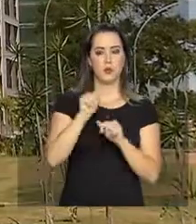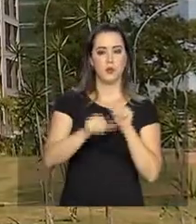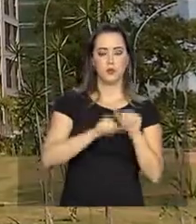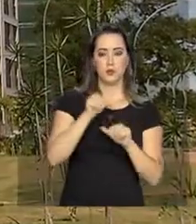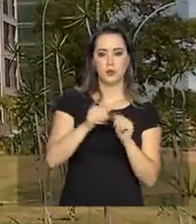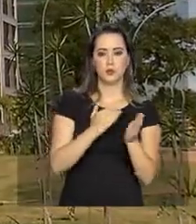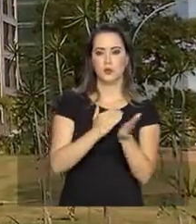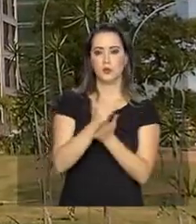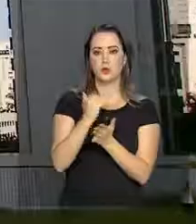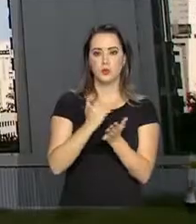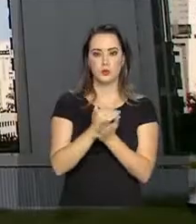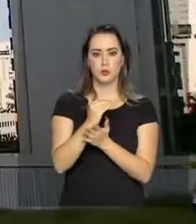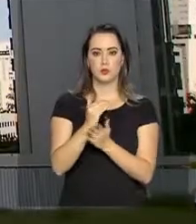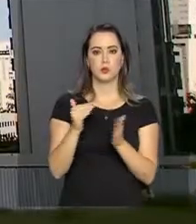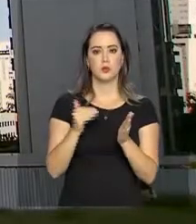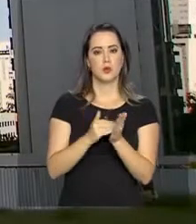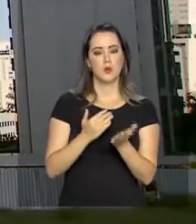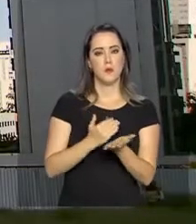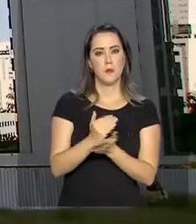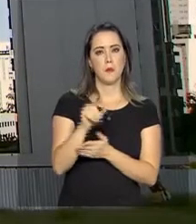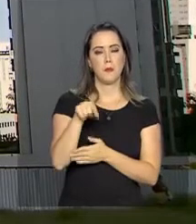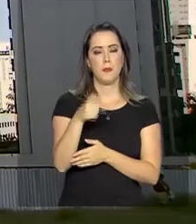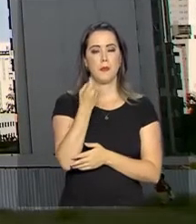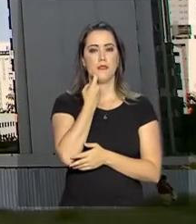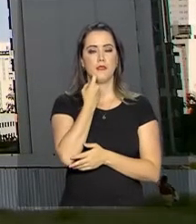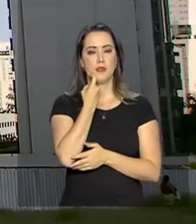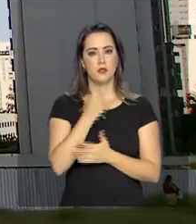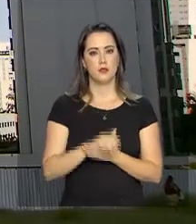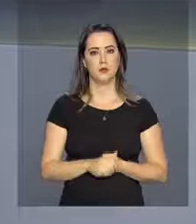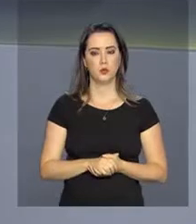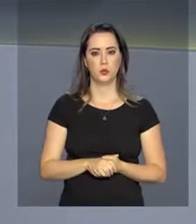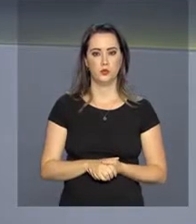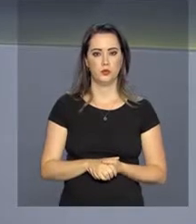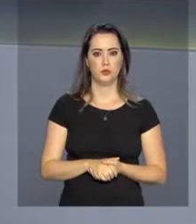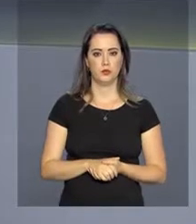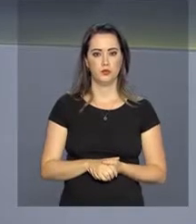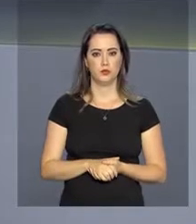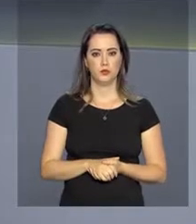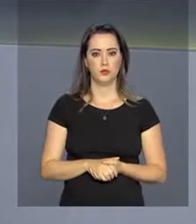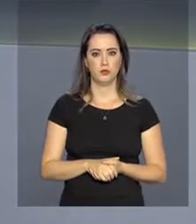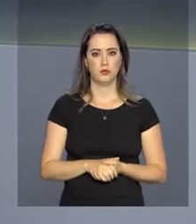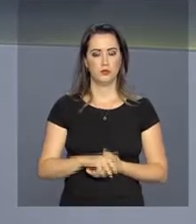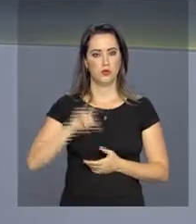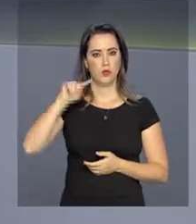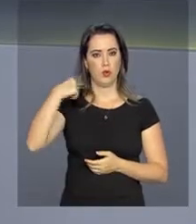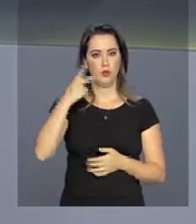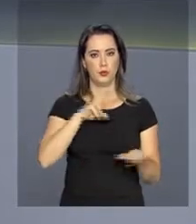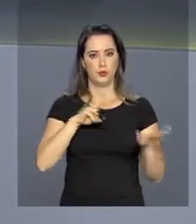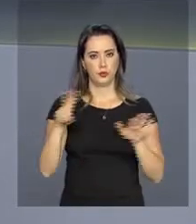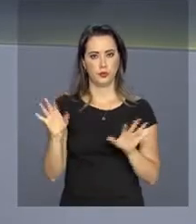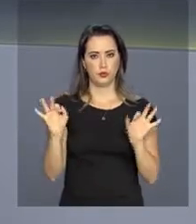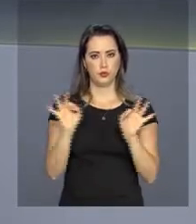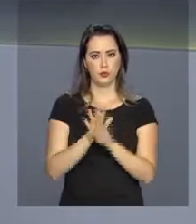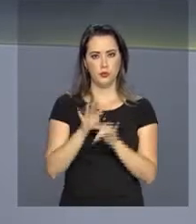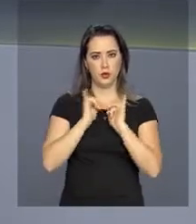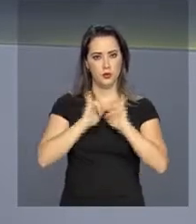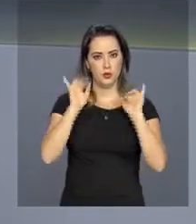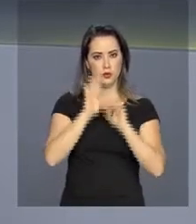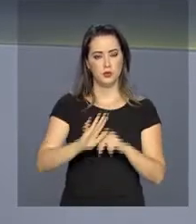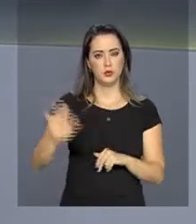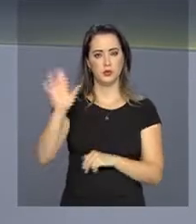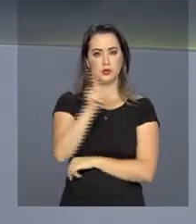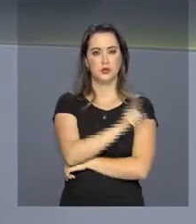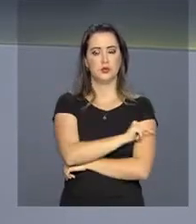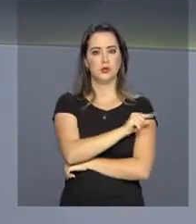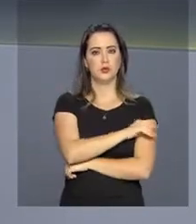começam a valer a partir desta sexta-feira na próxima semana termina a campanha nacional de vacinação